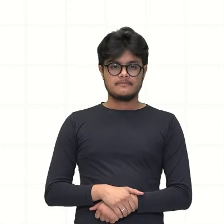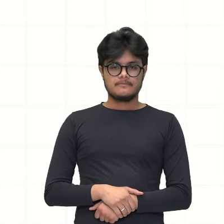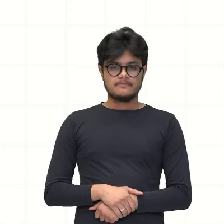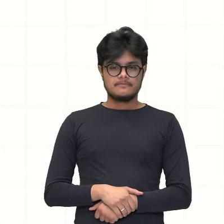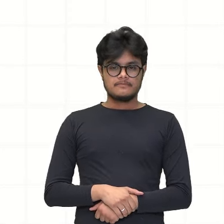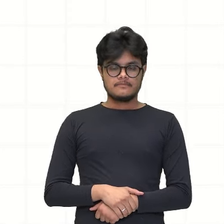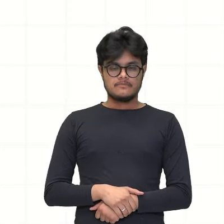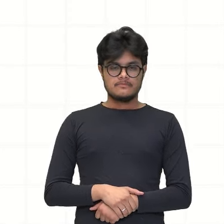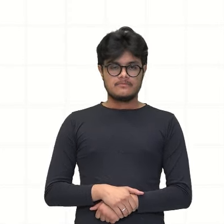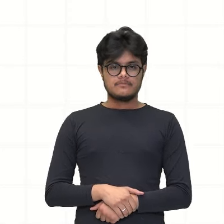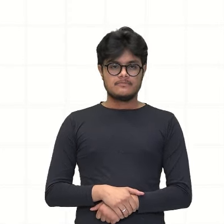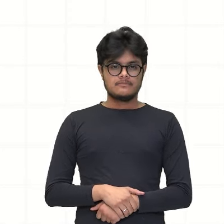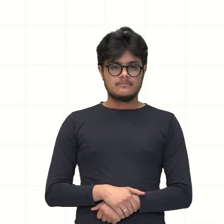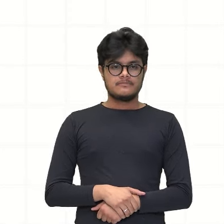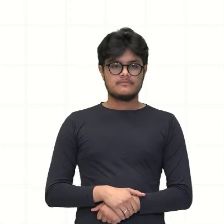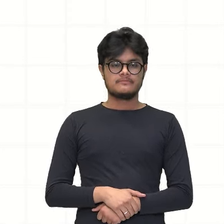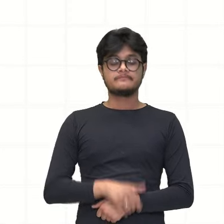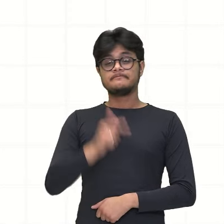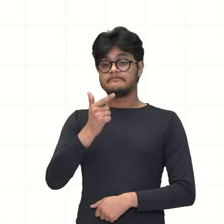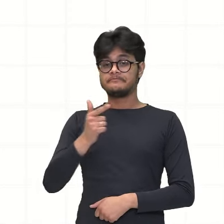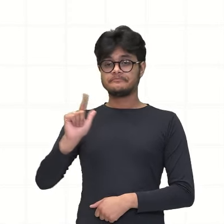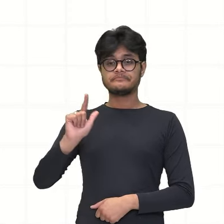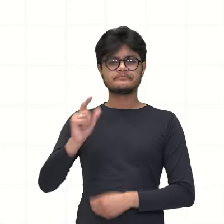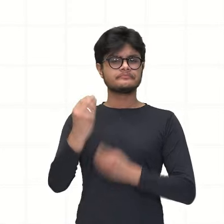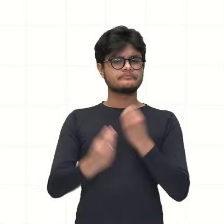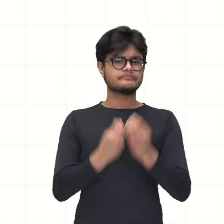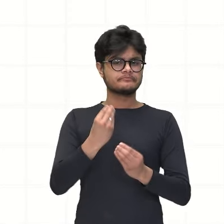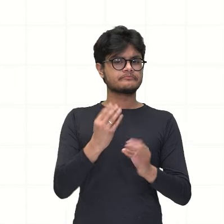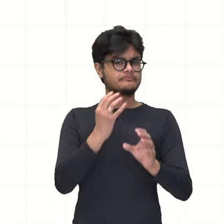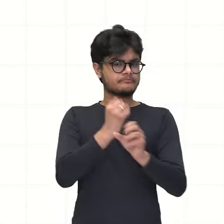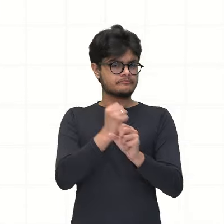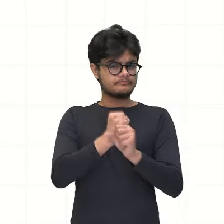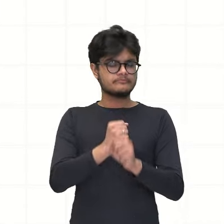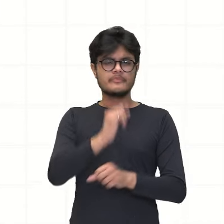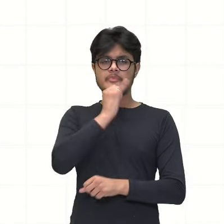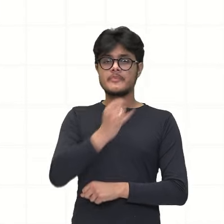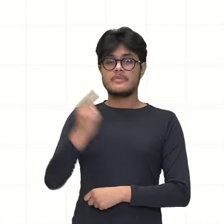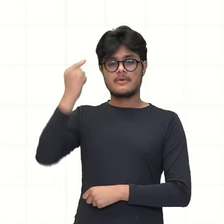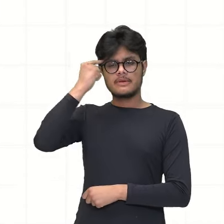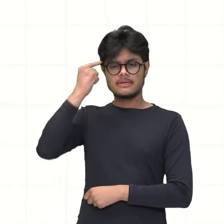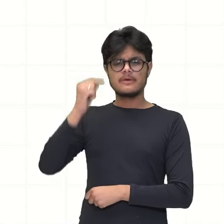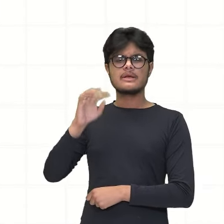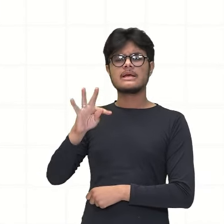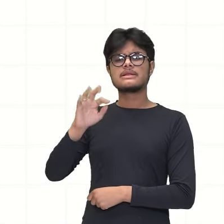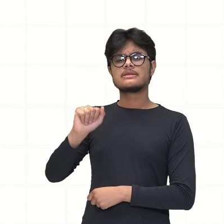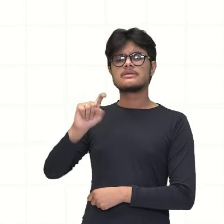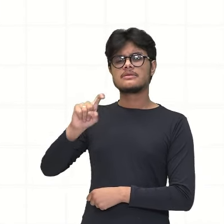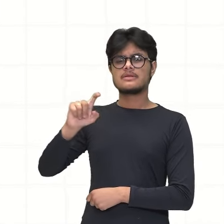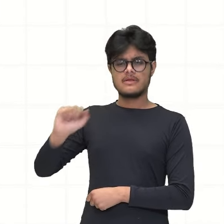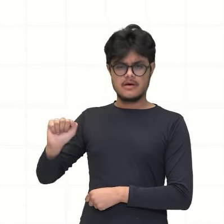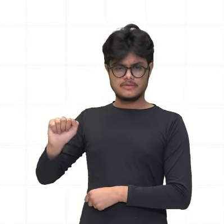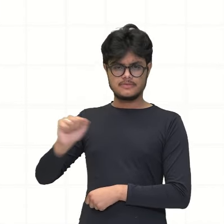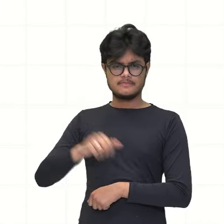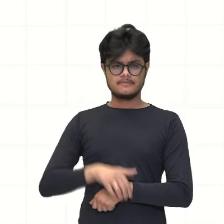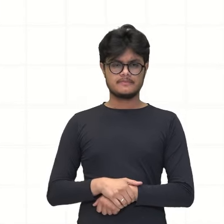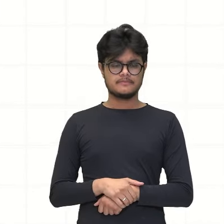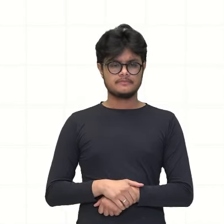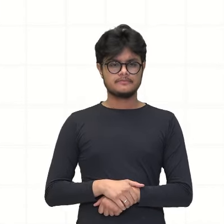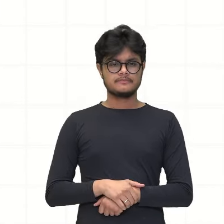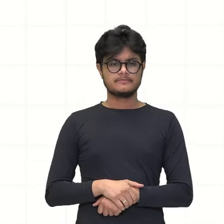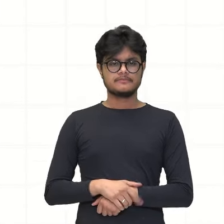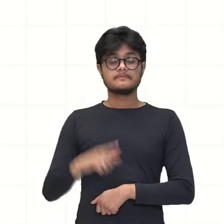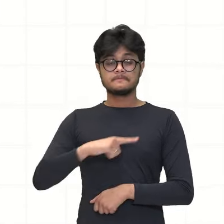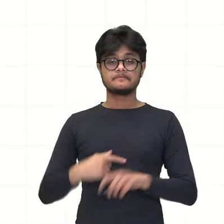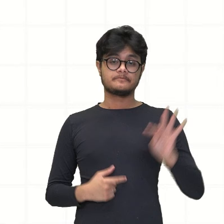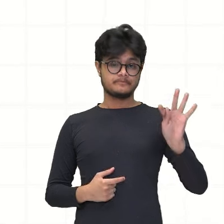21,25. Uma outra forma também de calcular era usar a ideia da taxa. Lembra lá a taxa? Taxa vai ser